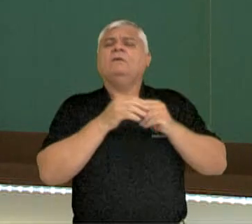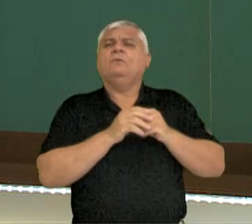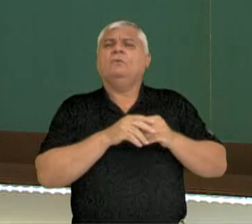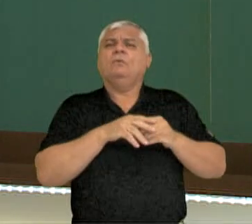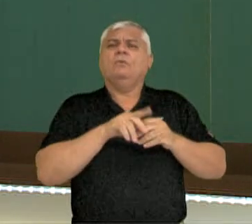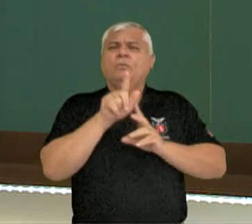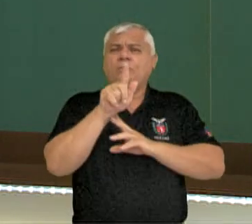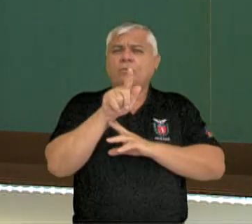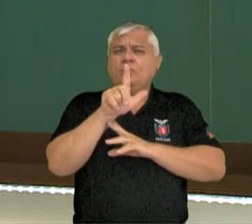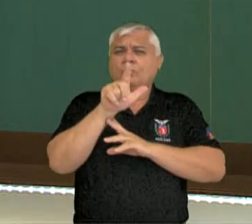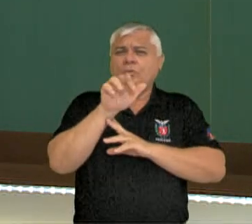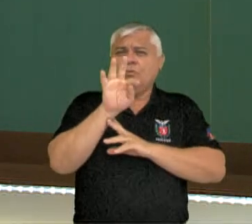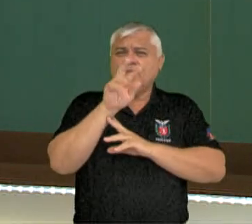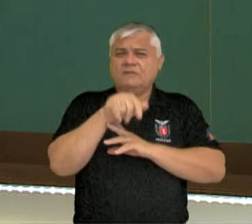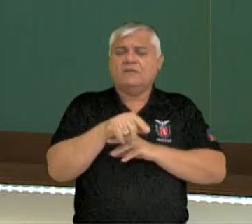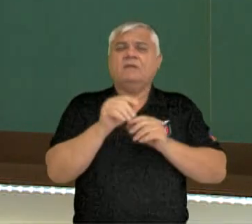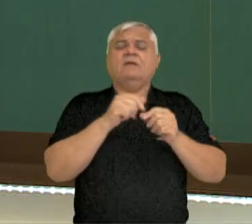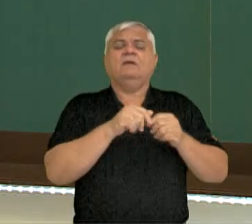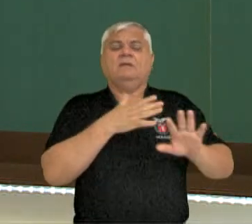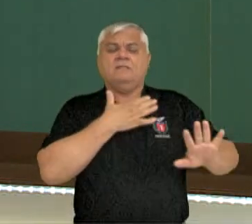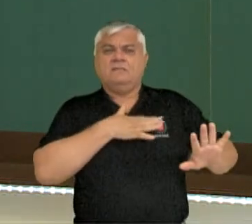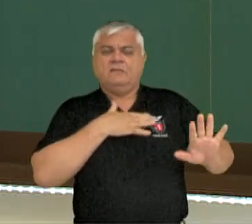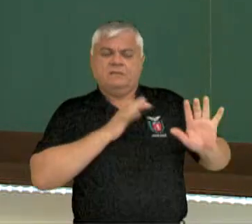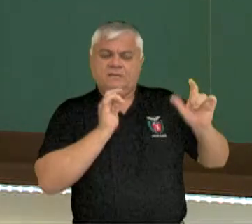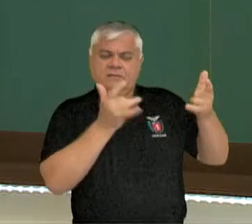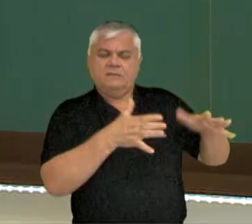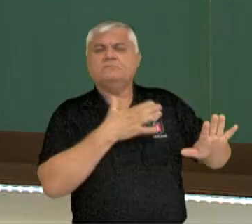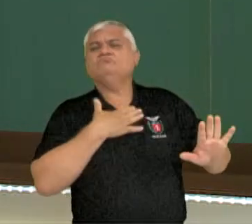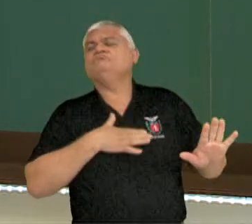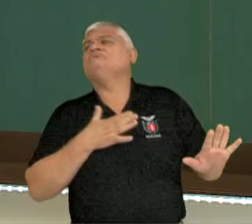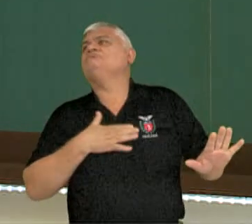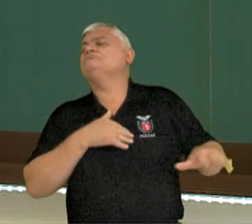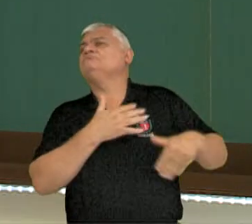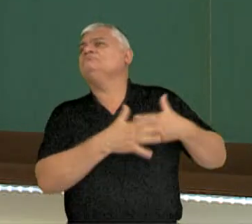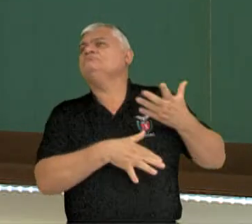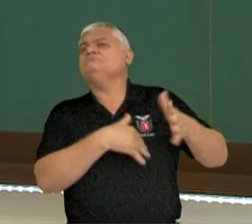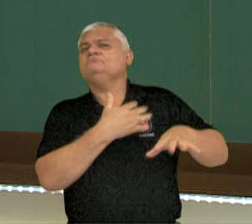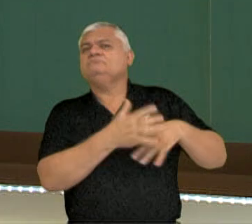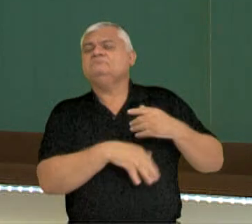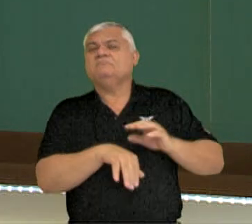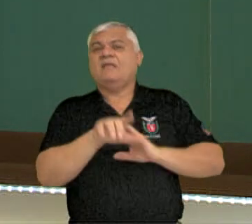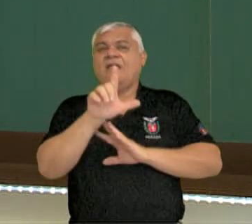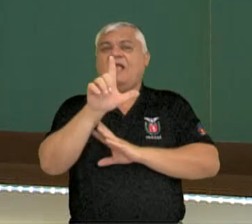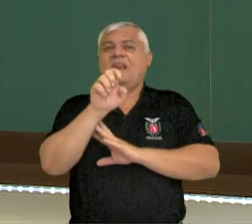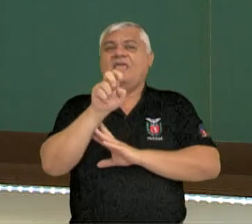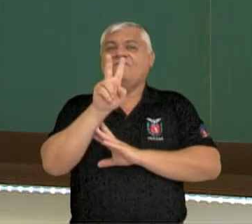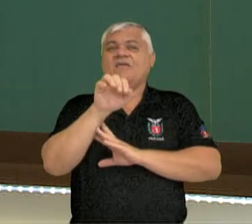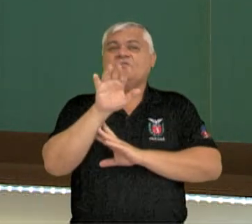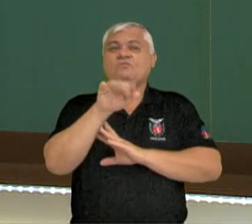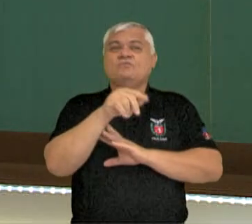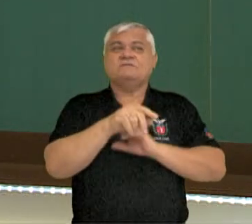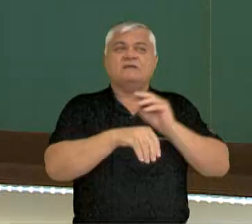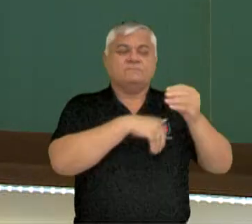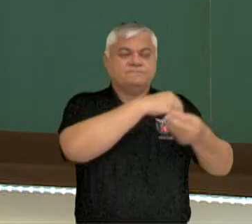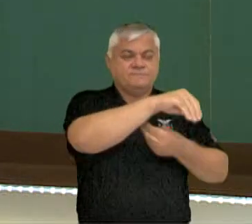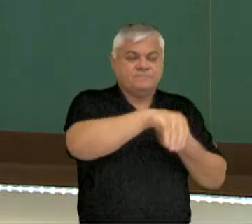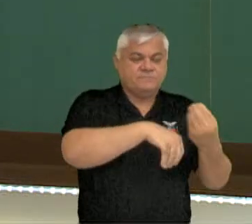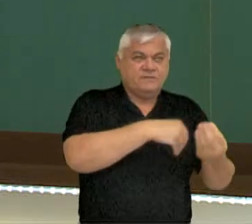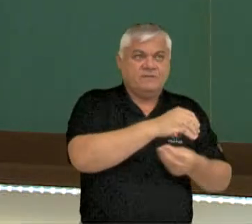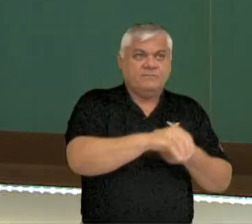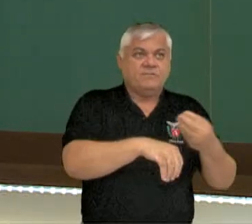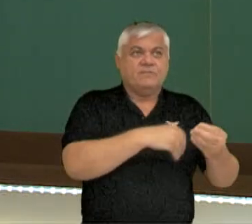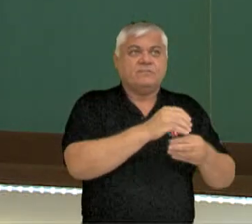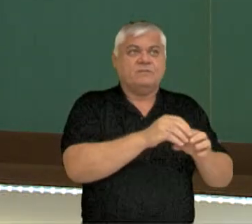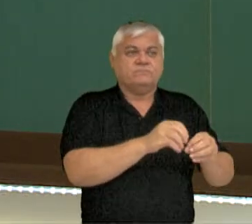né, quando a massa fica em repouso, acaba sofrendo a ação das leveduras. Então, as leveduras,